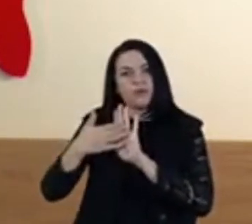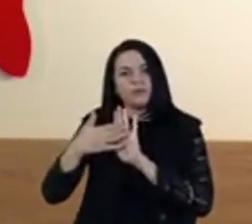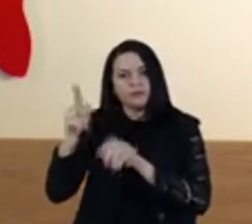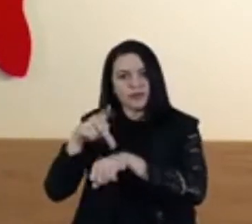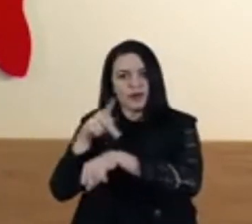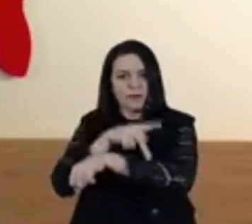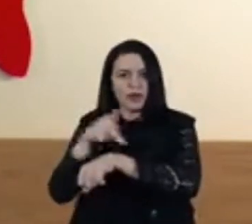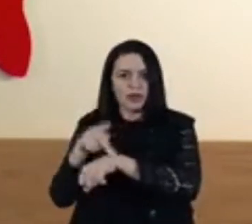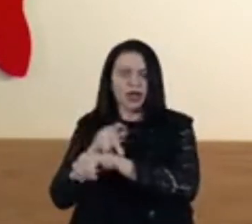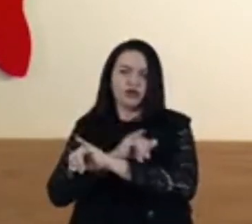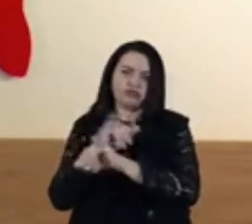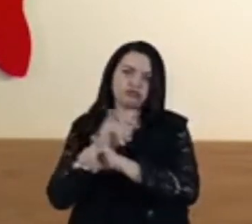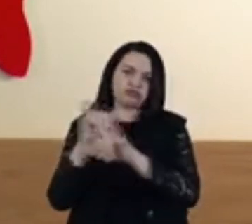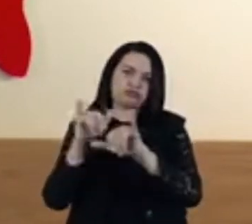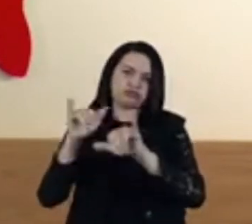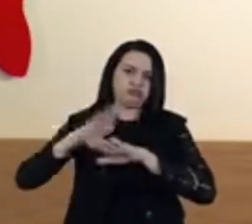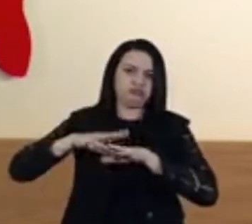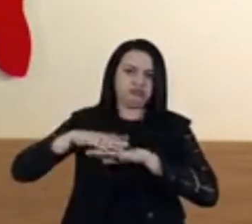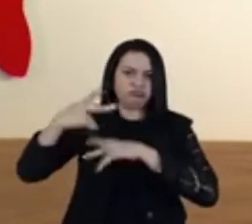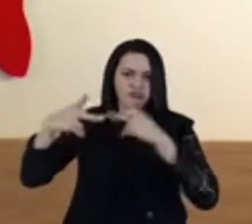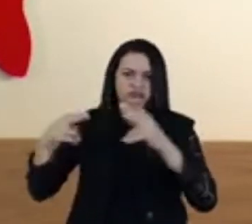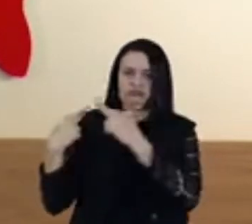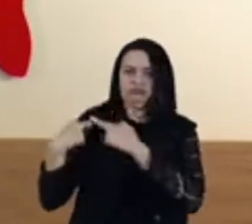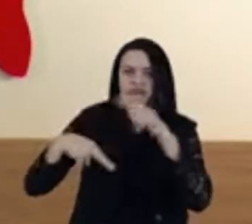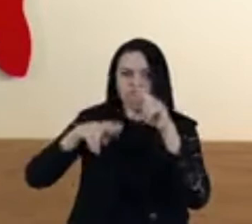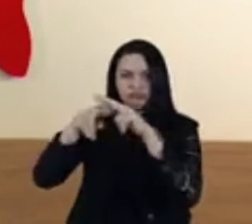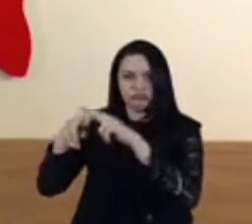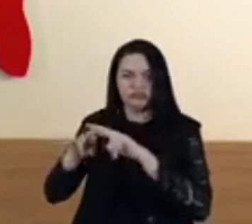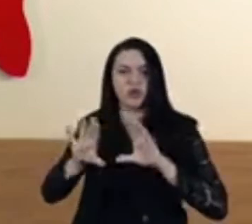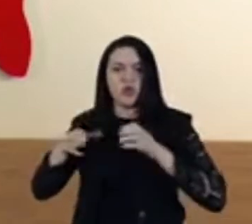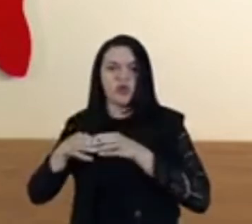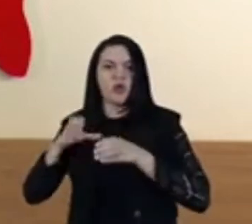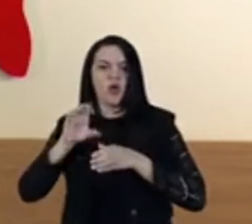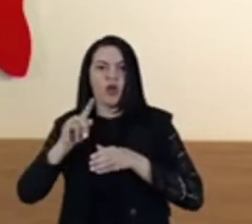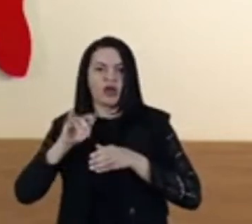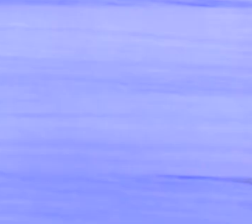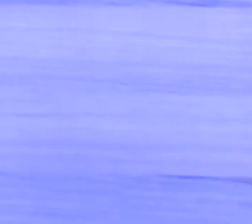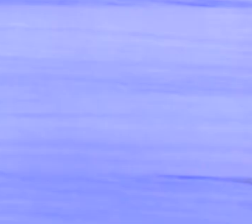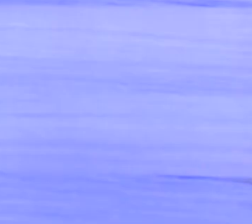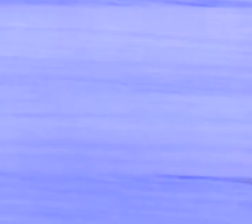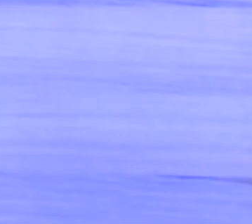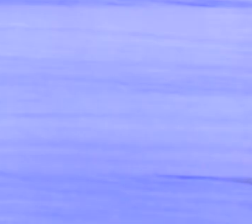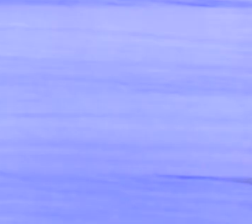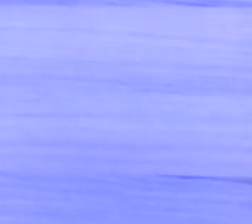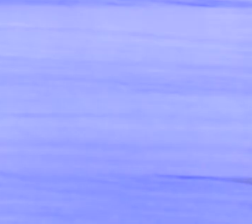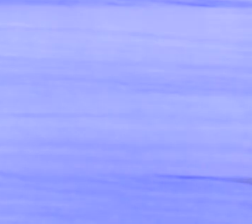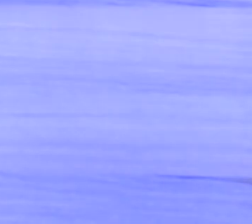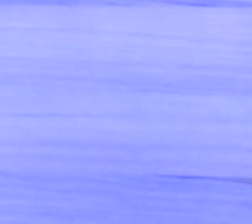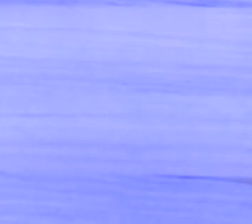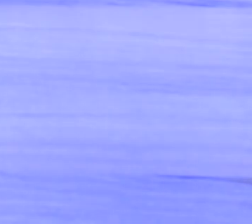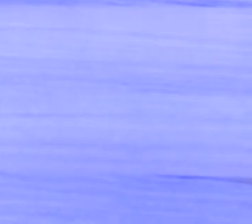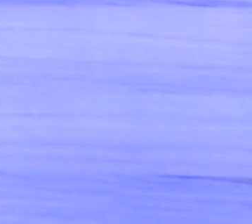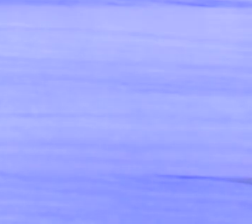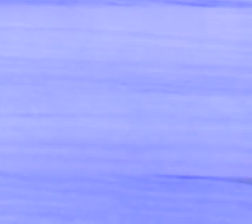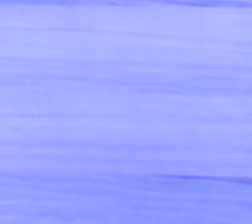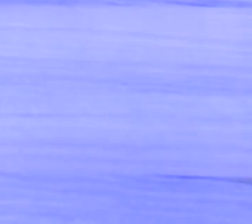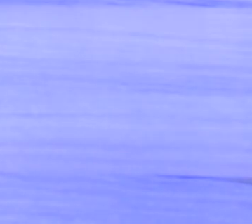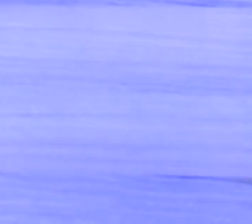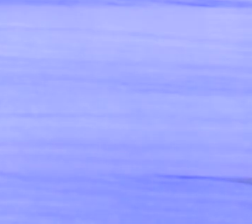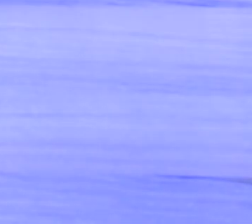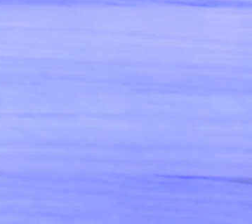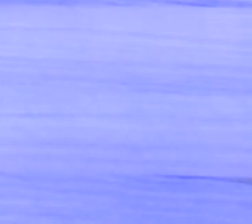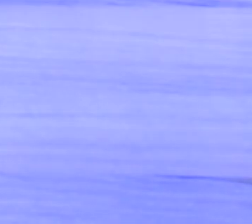serão enunciadas como sendo dos respectivos colegiados superiores. E já está disponível a consulta da data